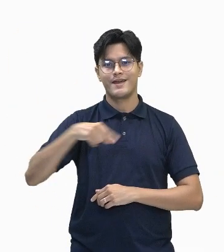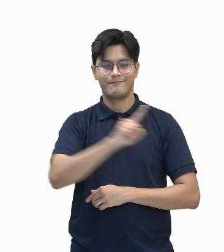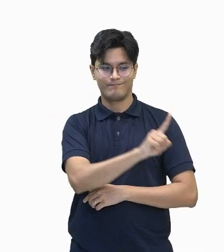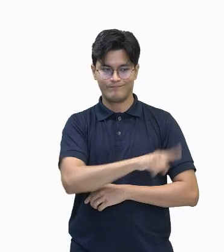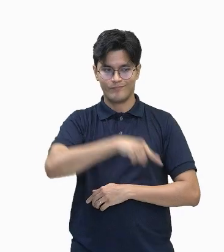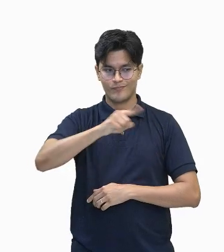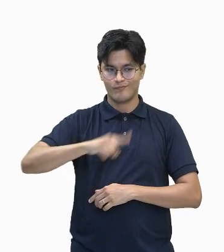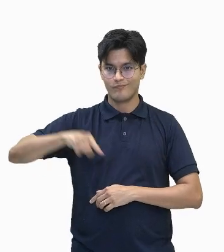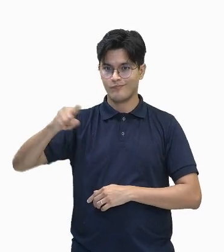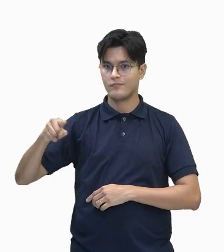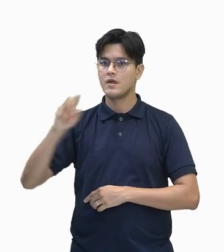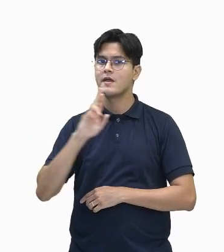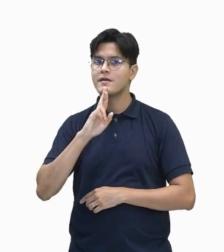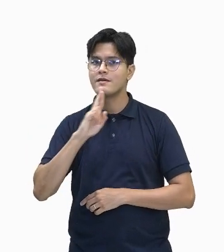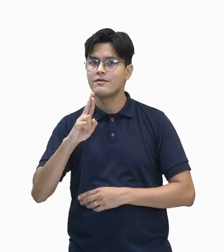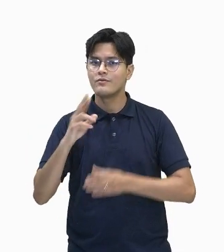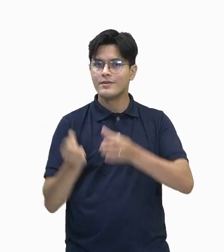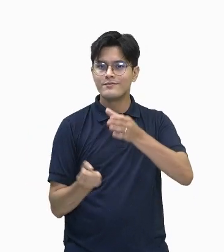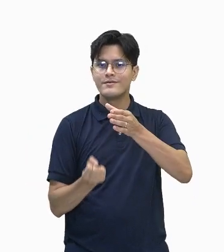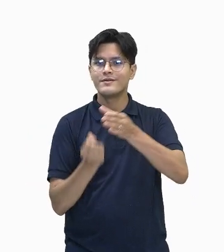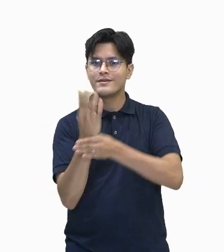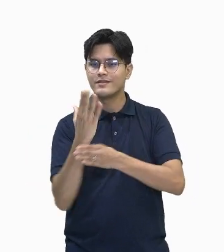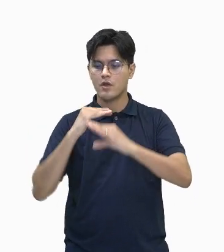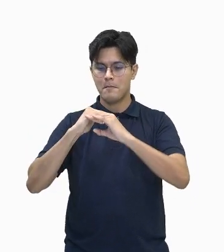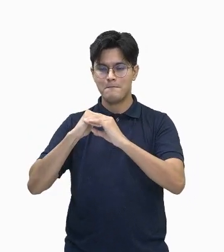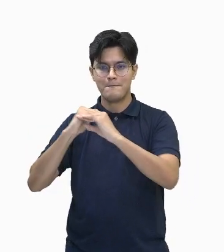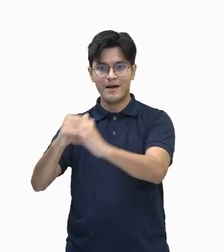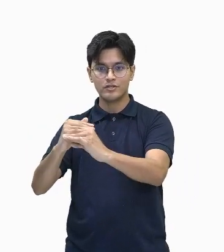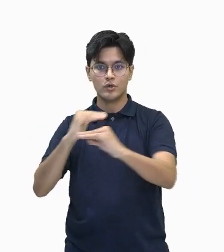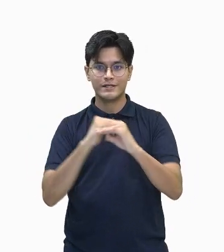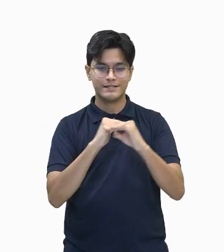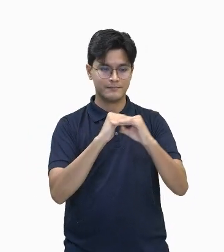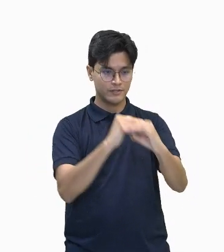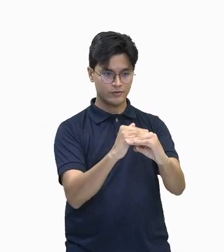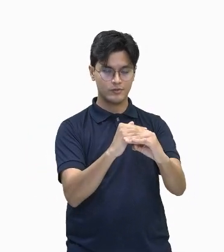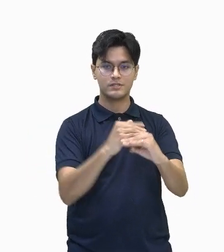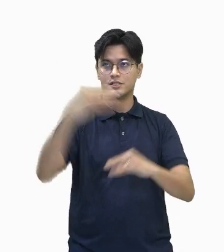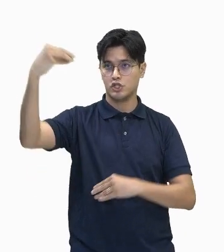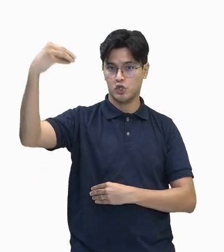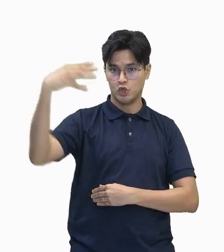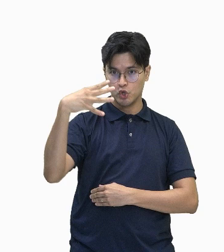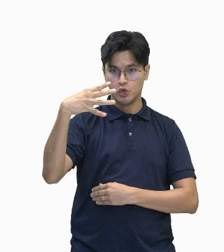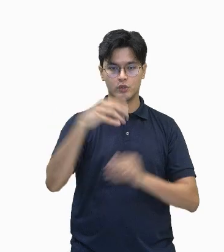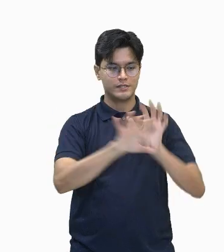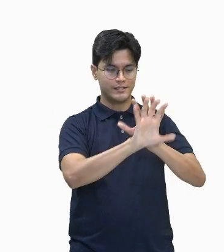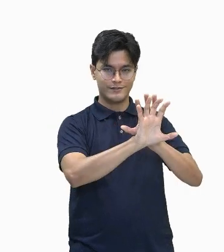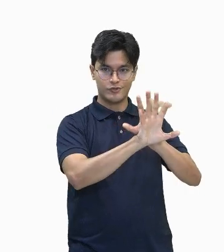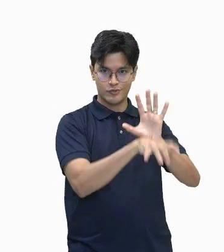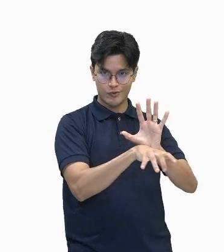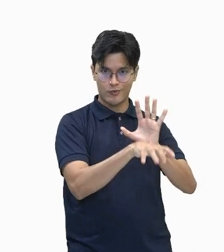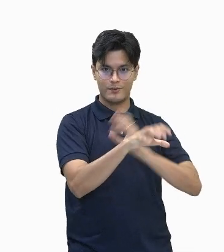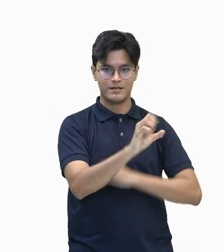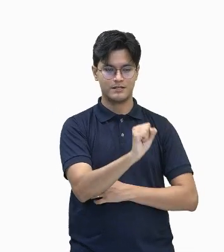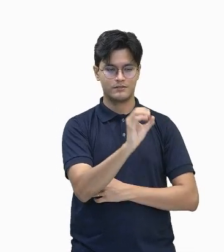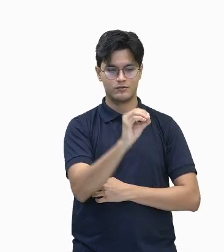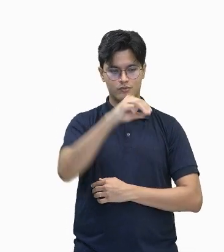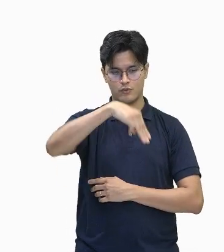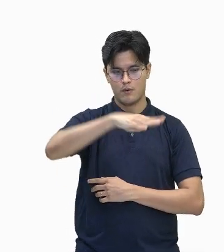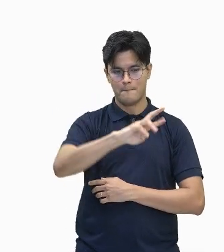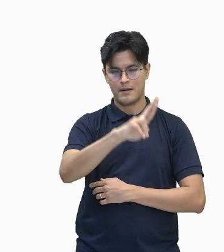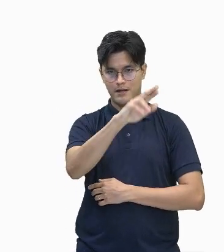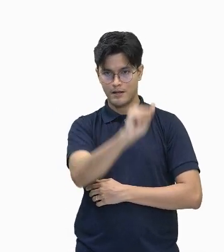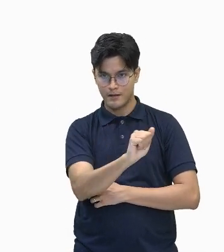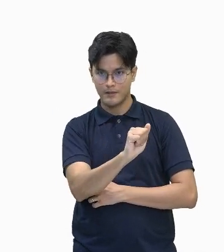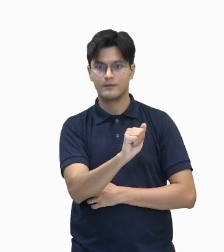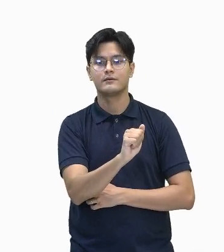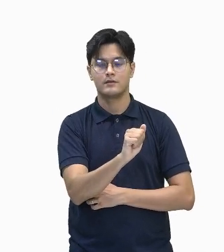na criação de padrões de luz e sombra, causados pela interferência de ondas secundárias,